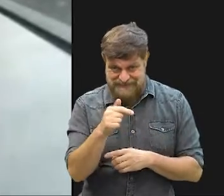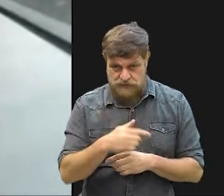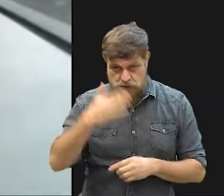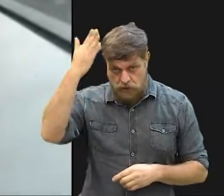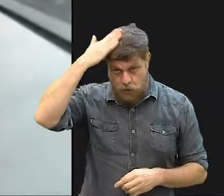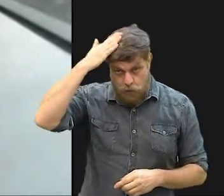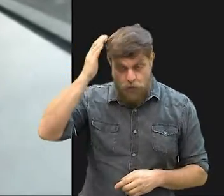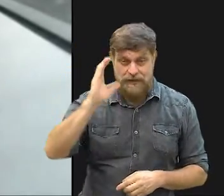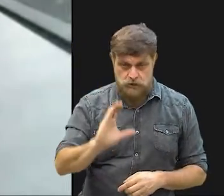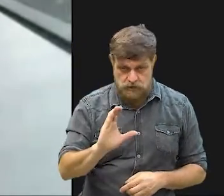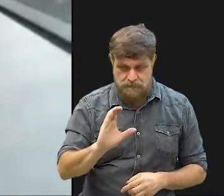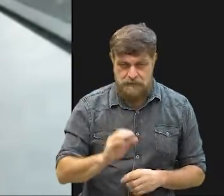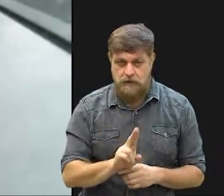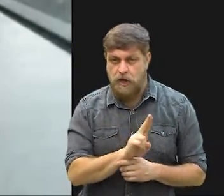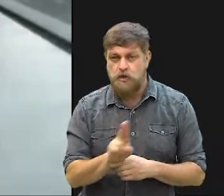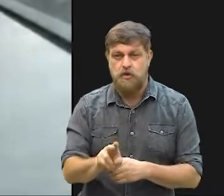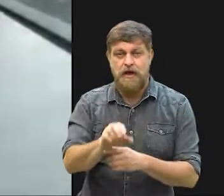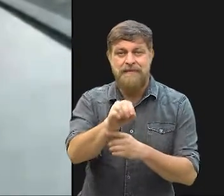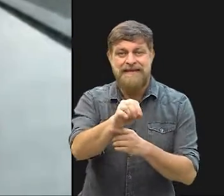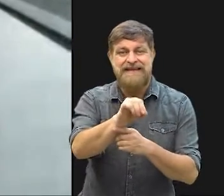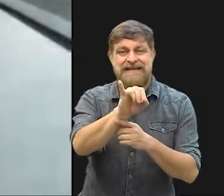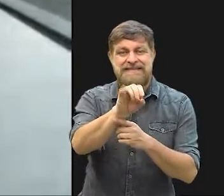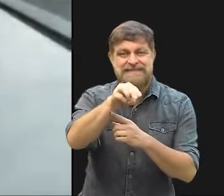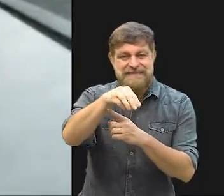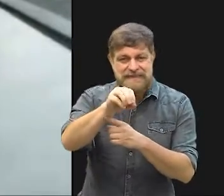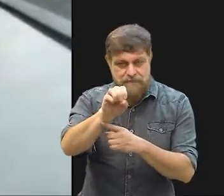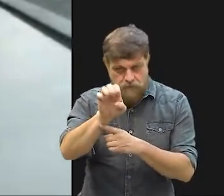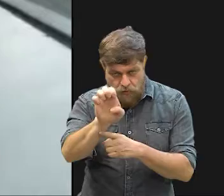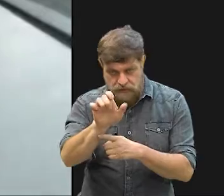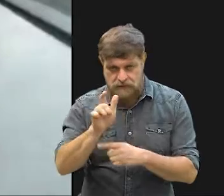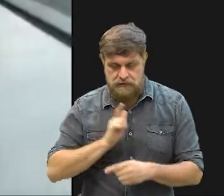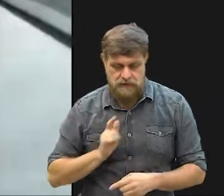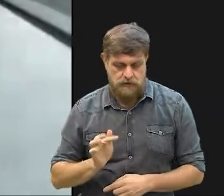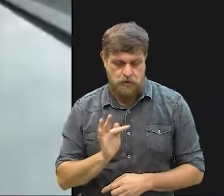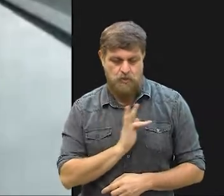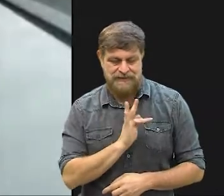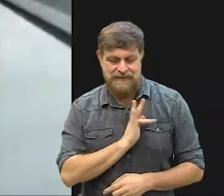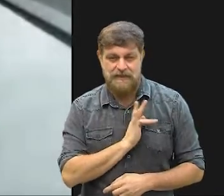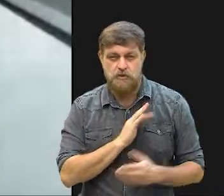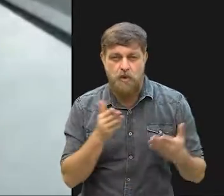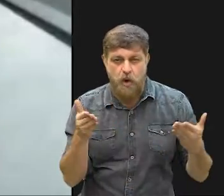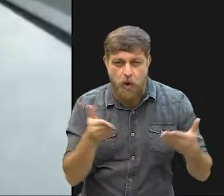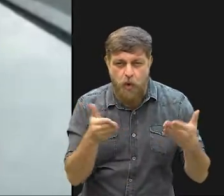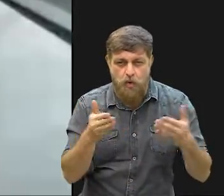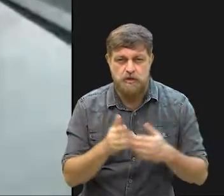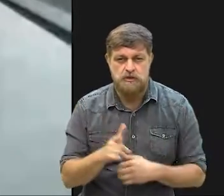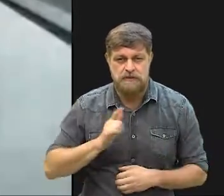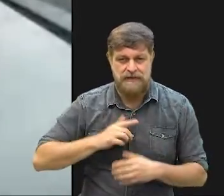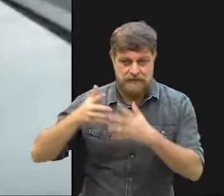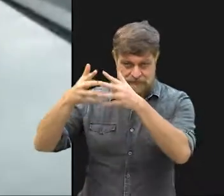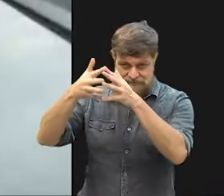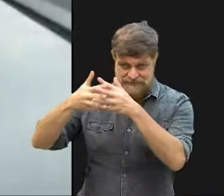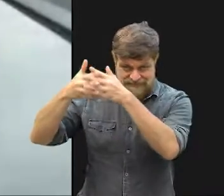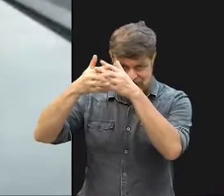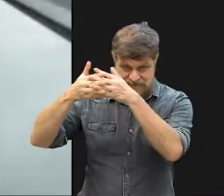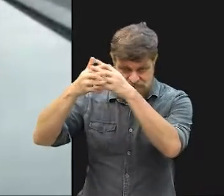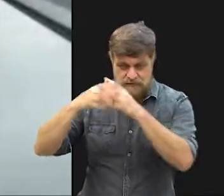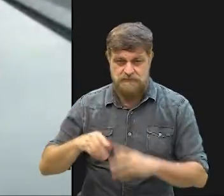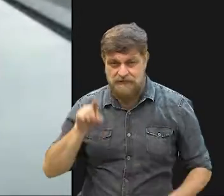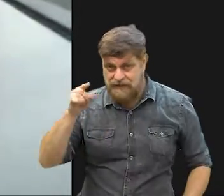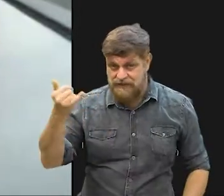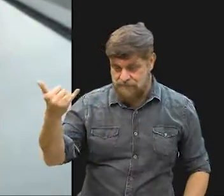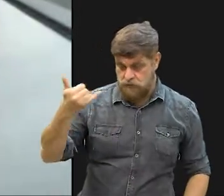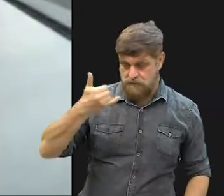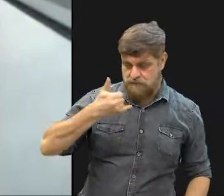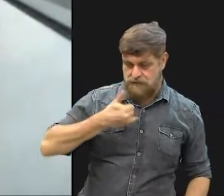Curitiba. E a Simone e o treinador ele chega, o Farri, que hoje ele estava nos Estados Unidos, acabou de sair de lá. Ele